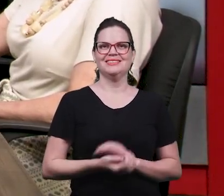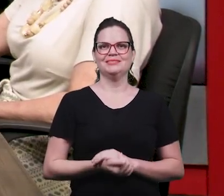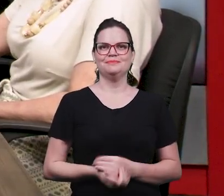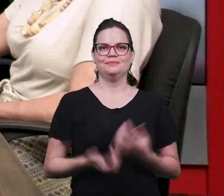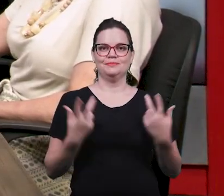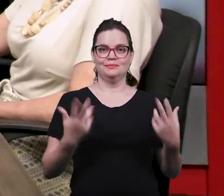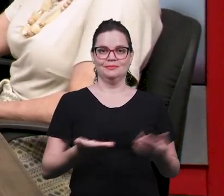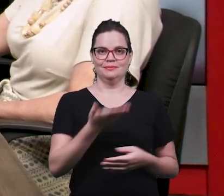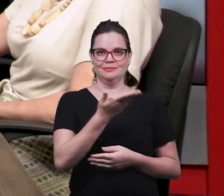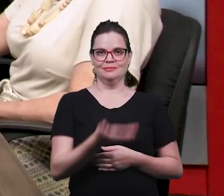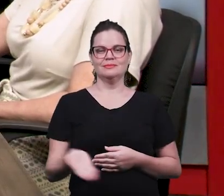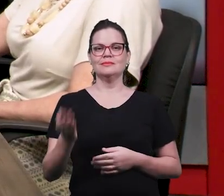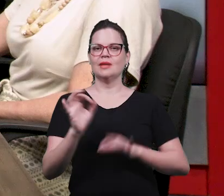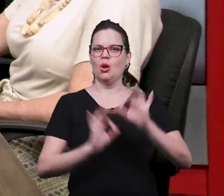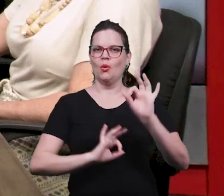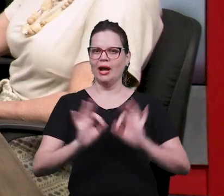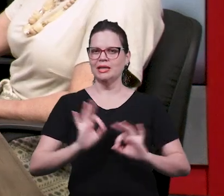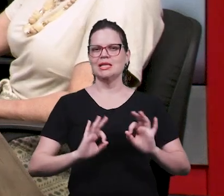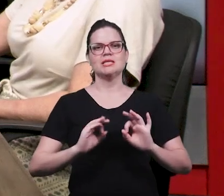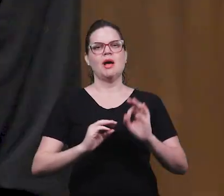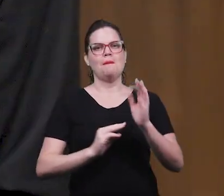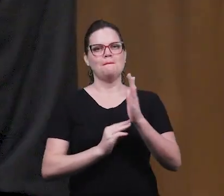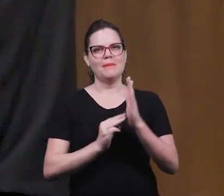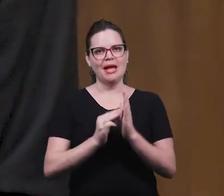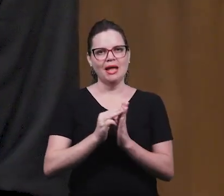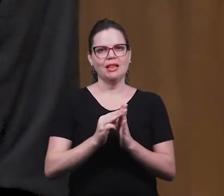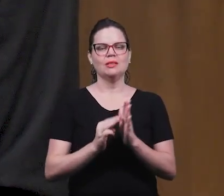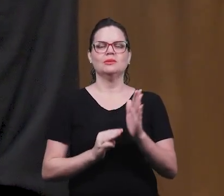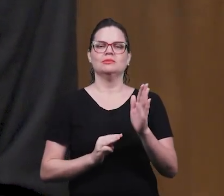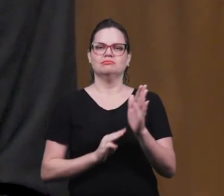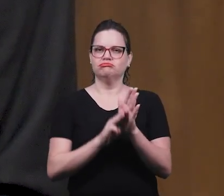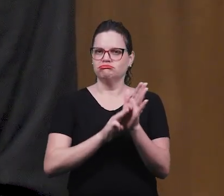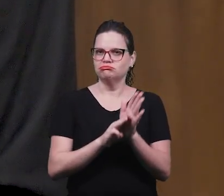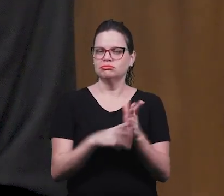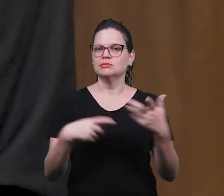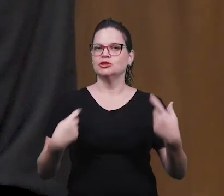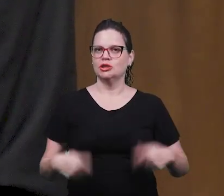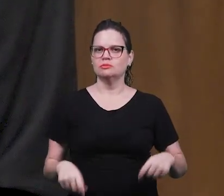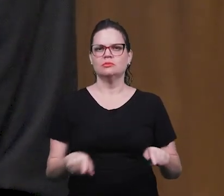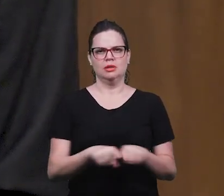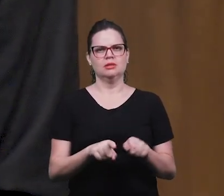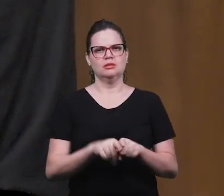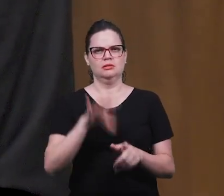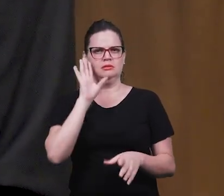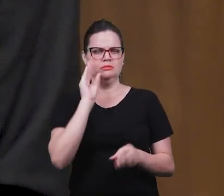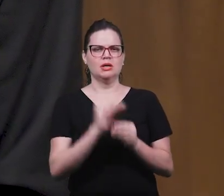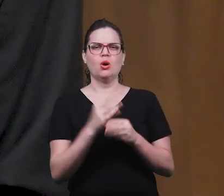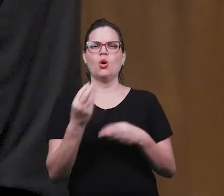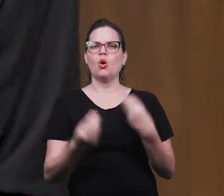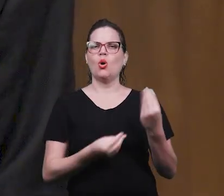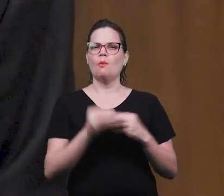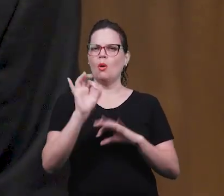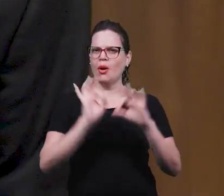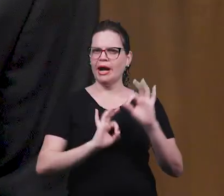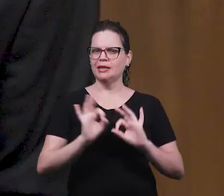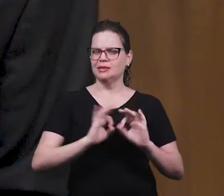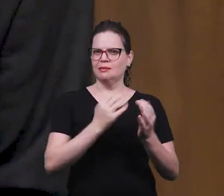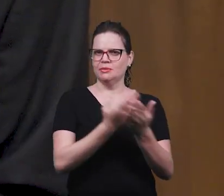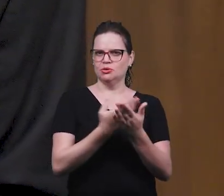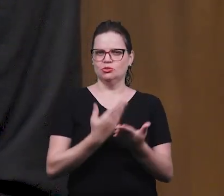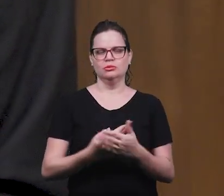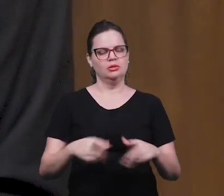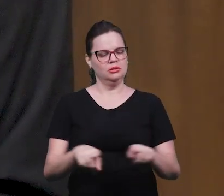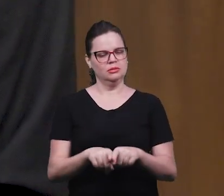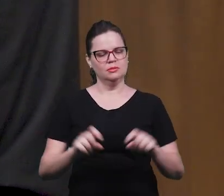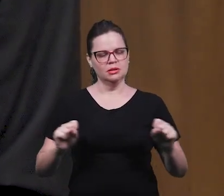que as irmãs têm ensinado de organização e método, a gente tem que ter método para estudar, tem que ter organização, tem que